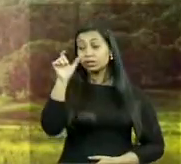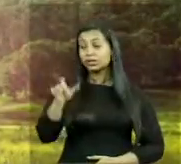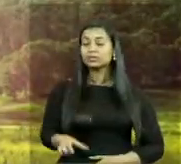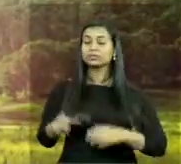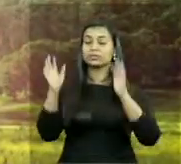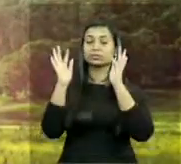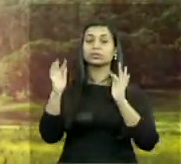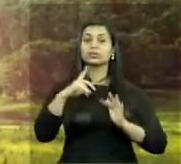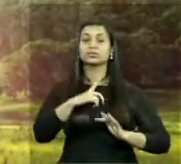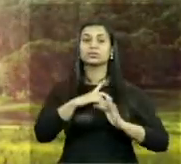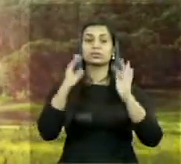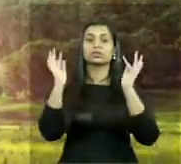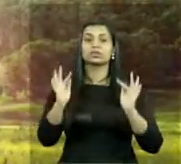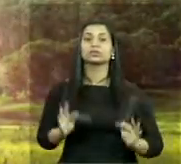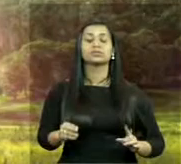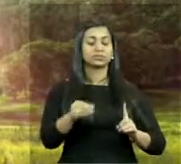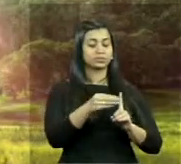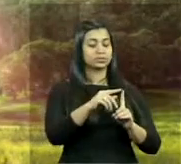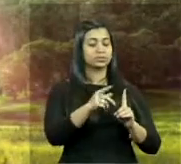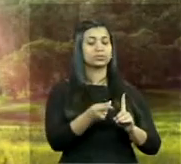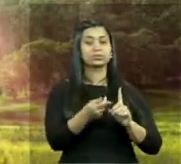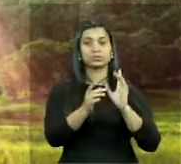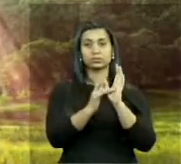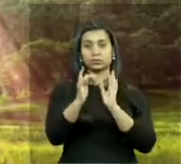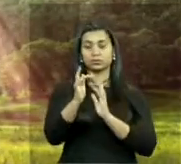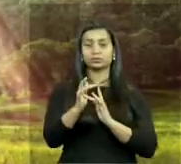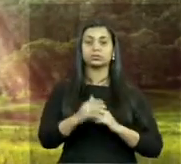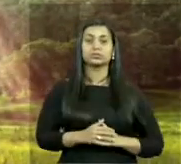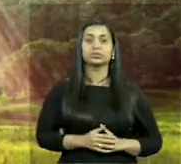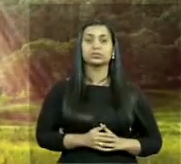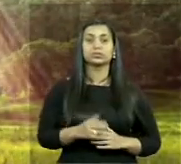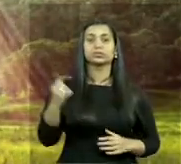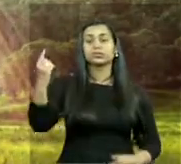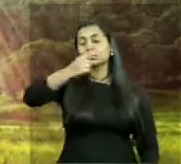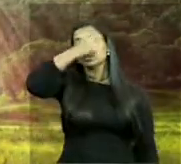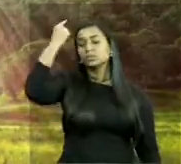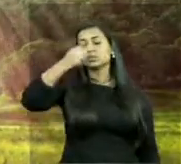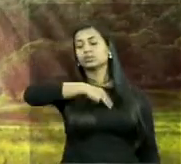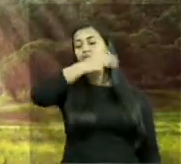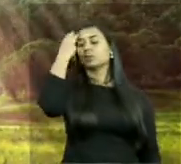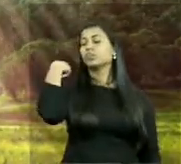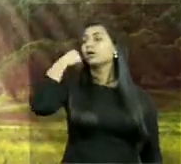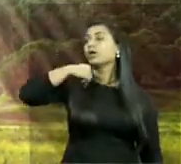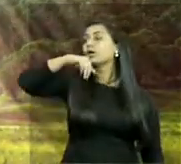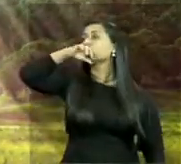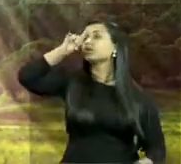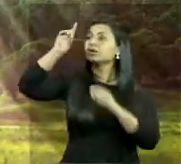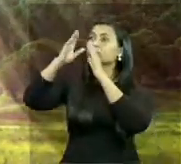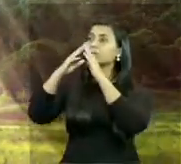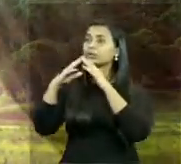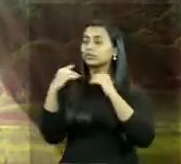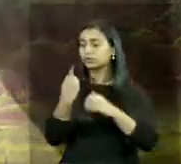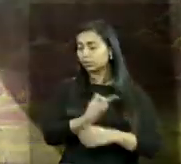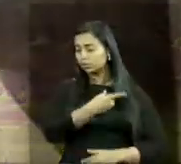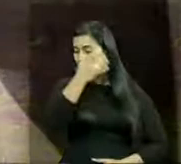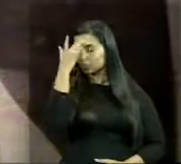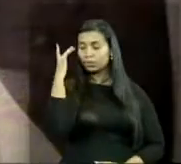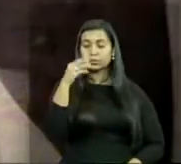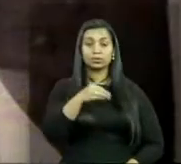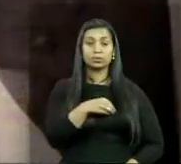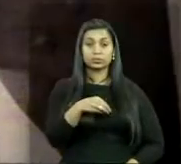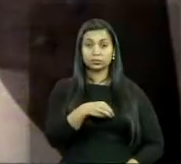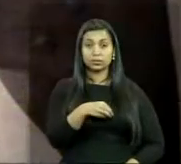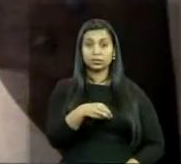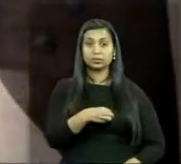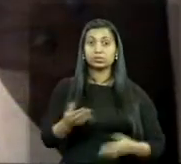convosco. Bendita sois vós entre as mulheres, e bendito é o fruto do vosso ventre, Jesus. Santa Maria, Mãe de